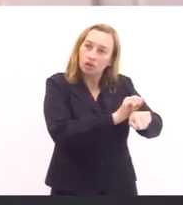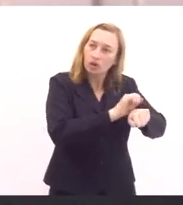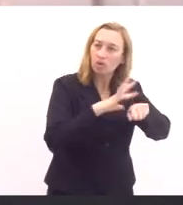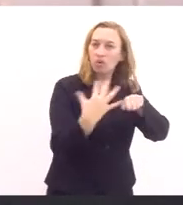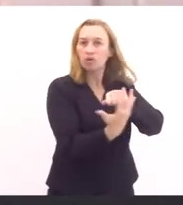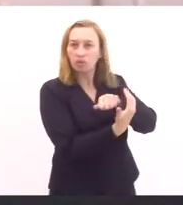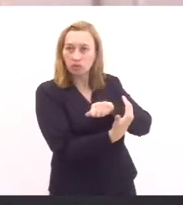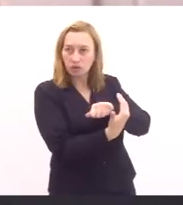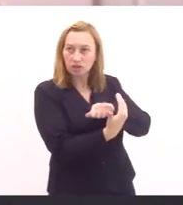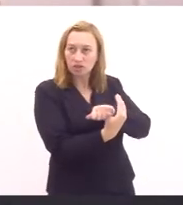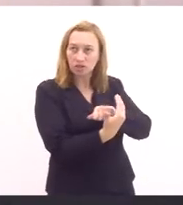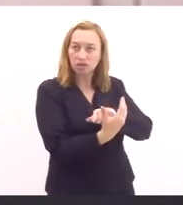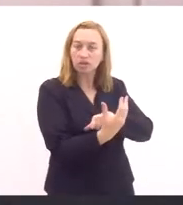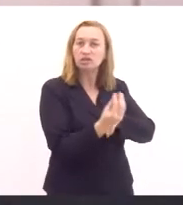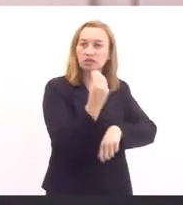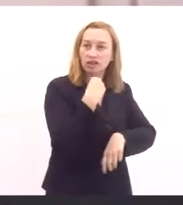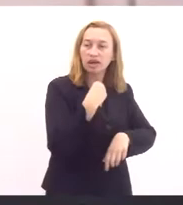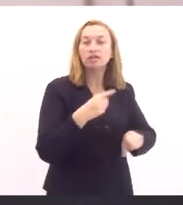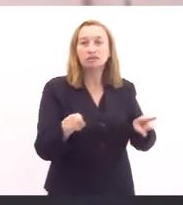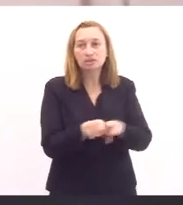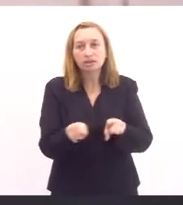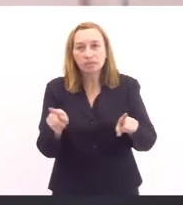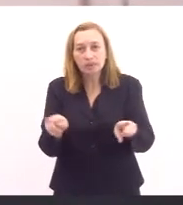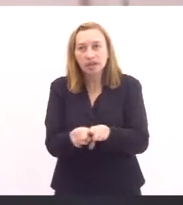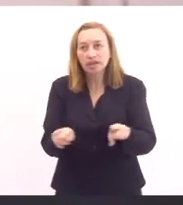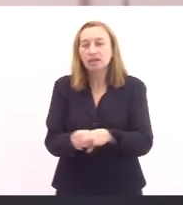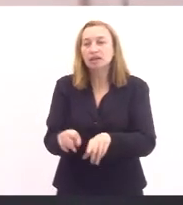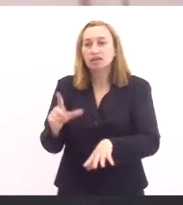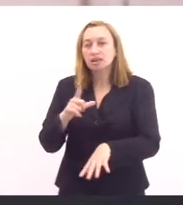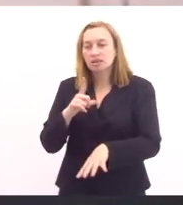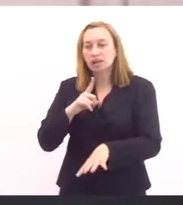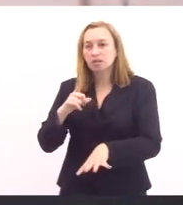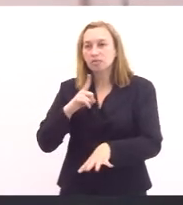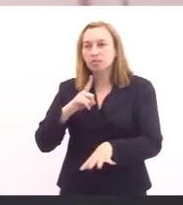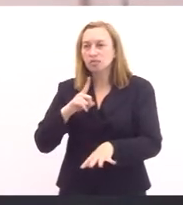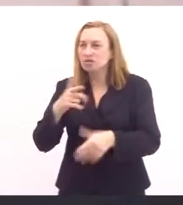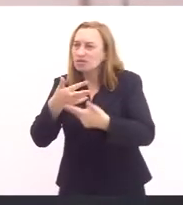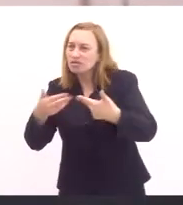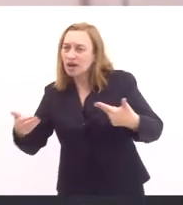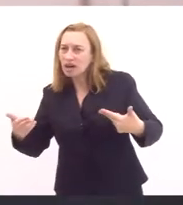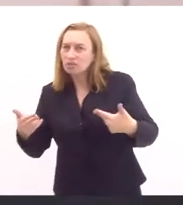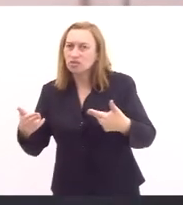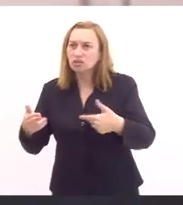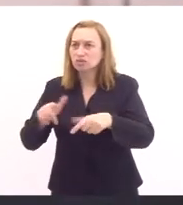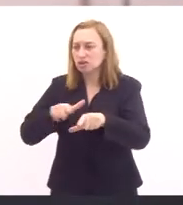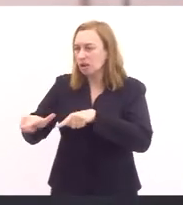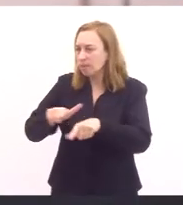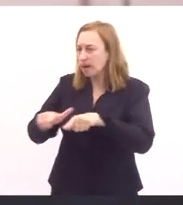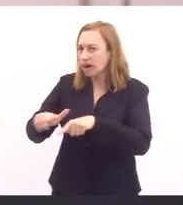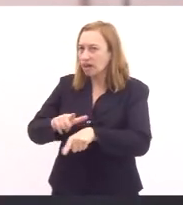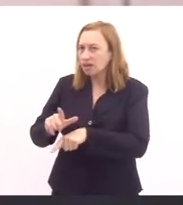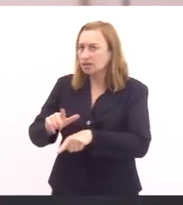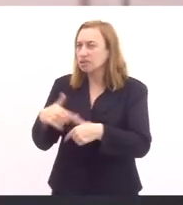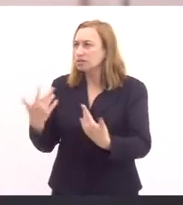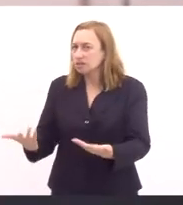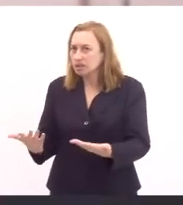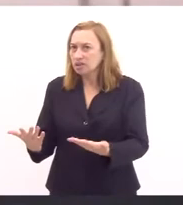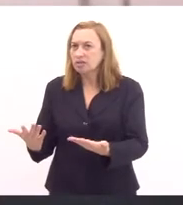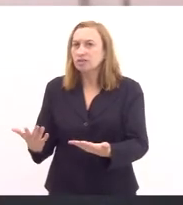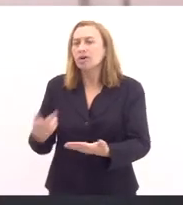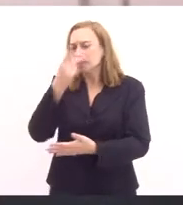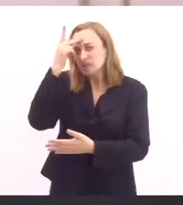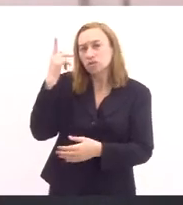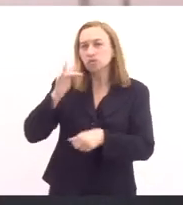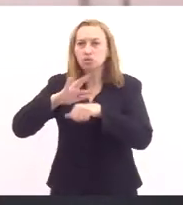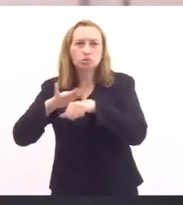vulnerabiliza fragilizada por outro lado temos o desmantelamento de uma série de serviços né pessoas que não foram repostos que